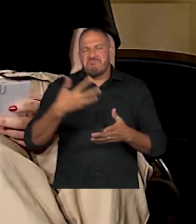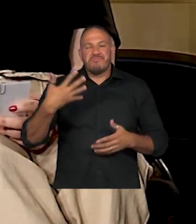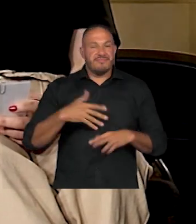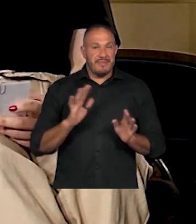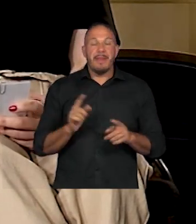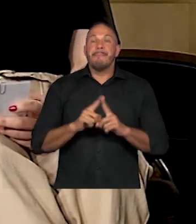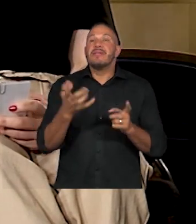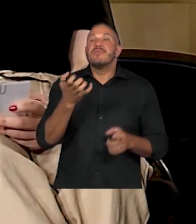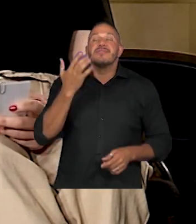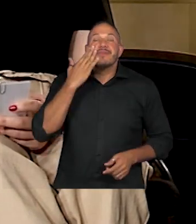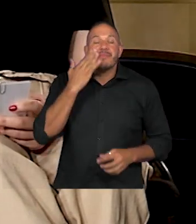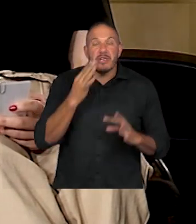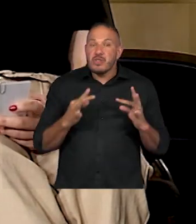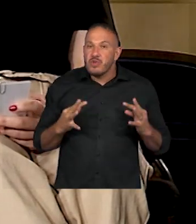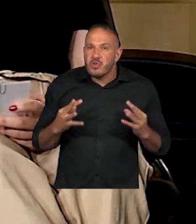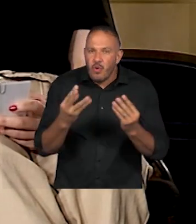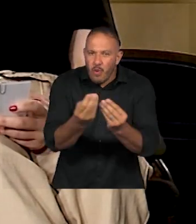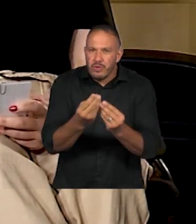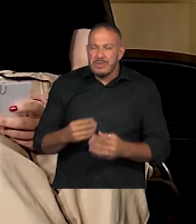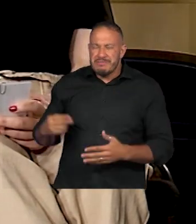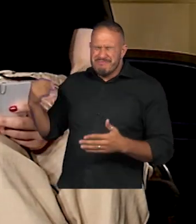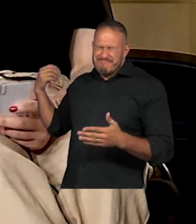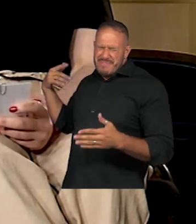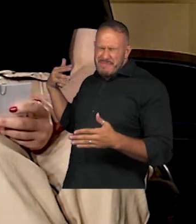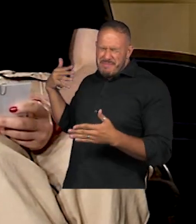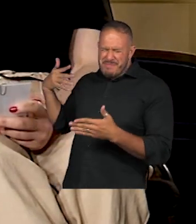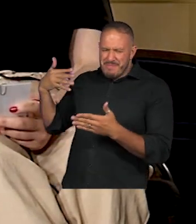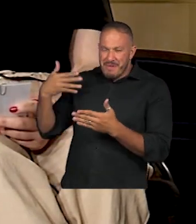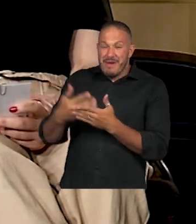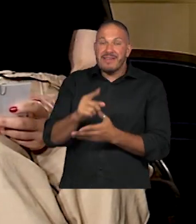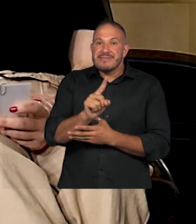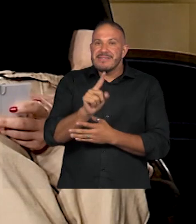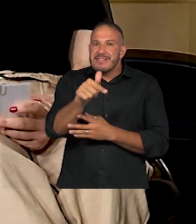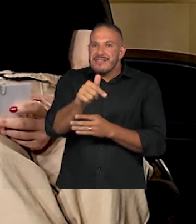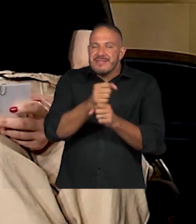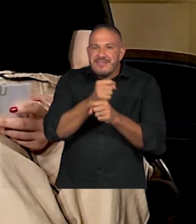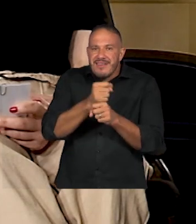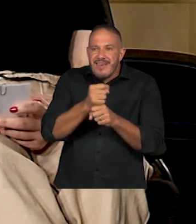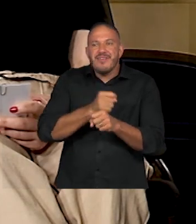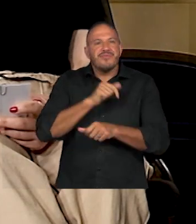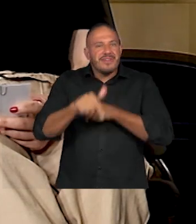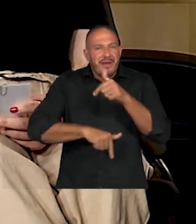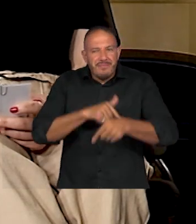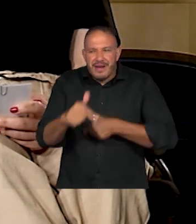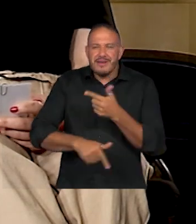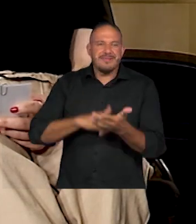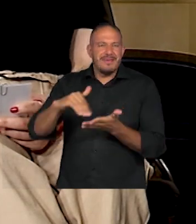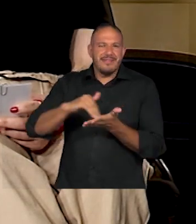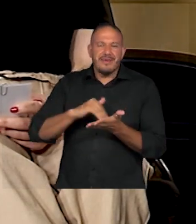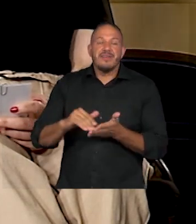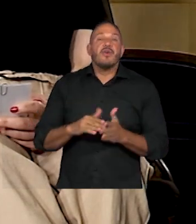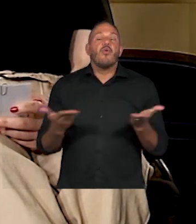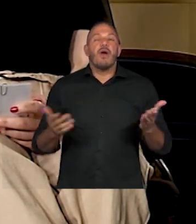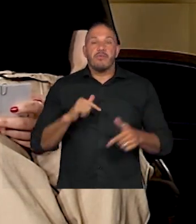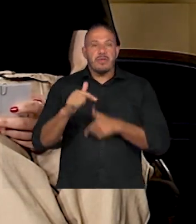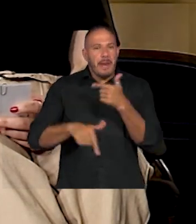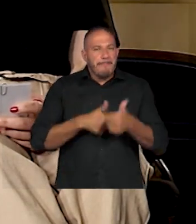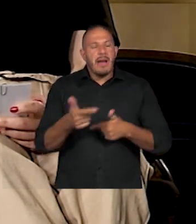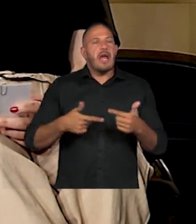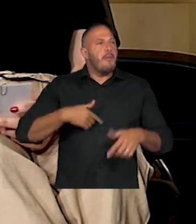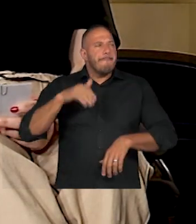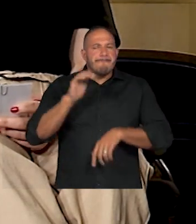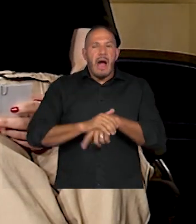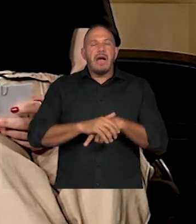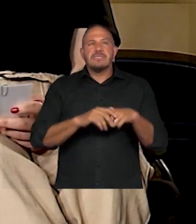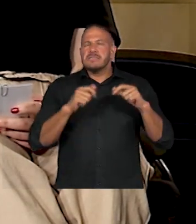de todos esses 17 anos de secretaria, quais são os trabalhos mais abrangentes, aqueles que